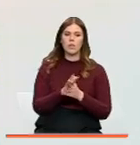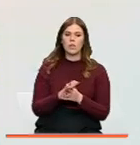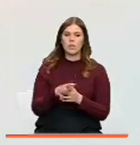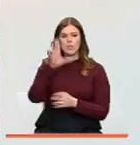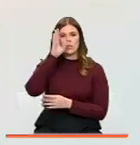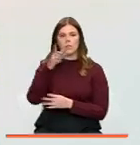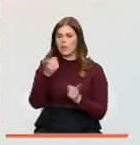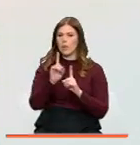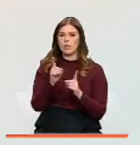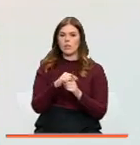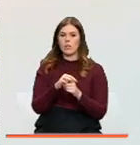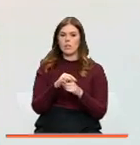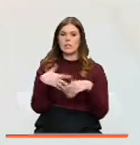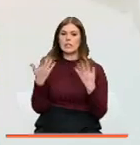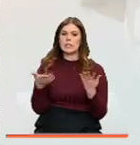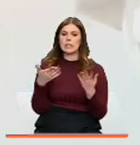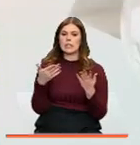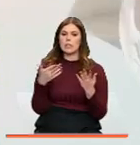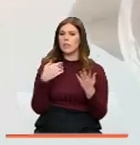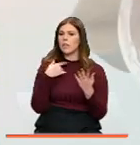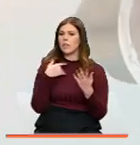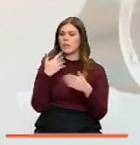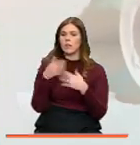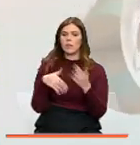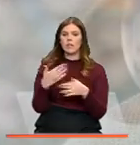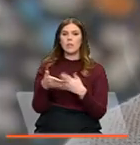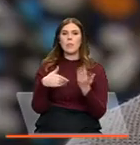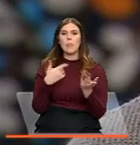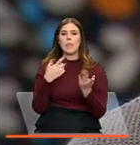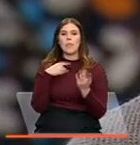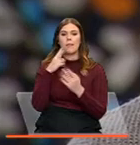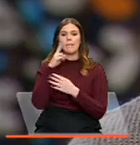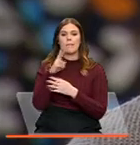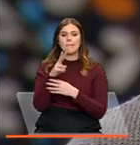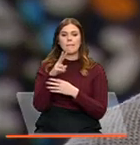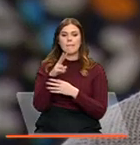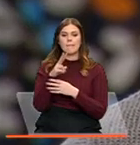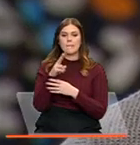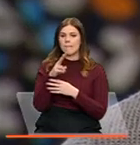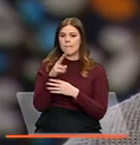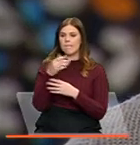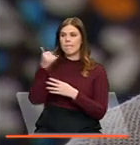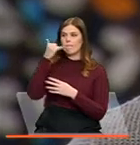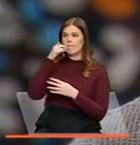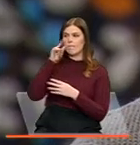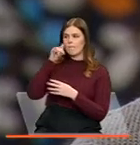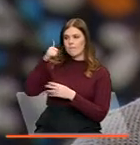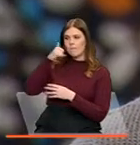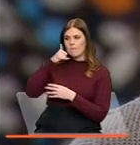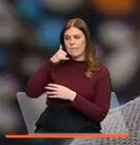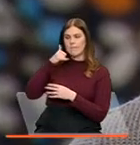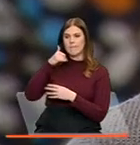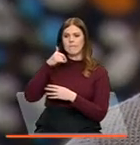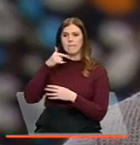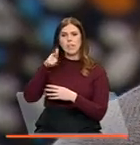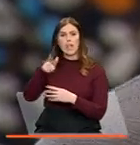Não, sabia. Sabiam? E, entretanto, o irmão disse, esta vez o meu pai liga-lhe.